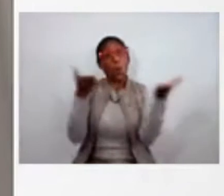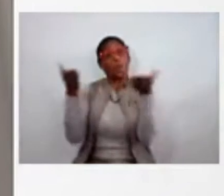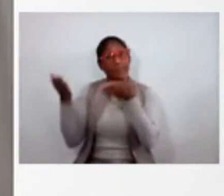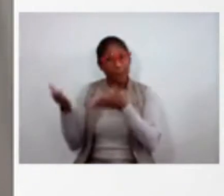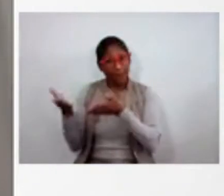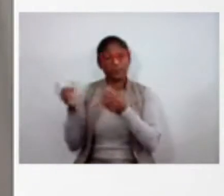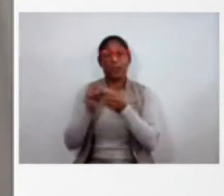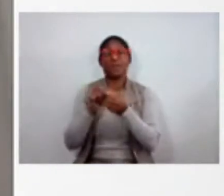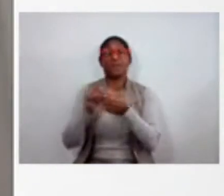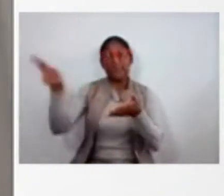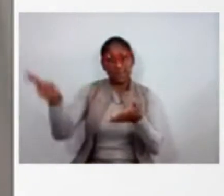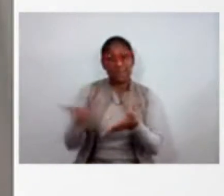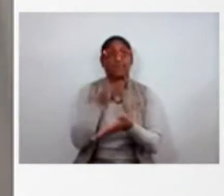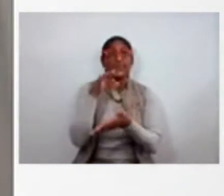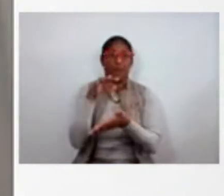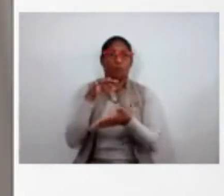fazer